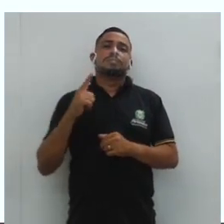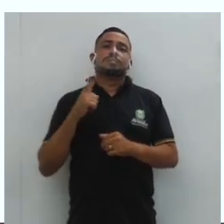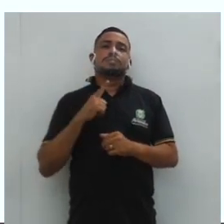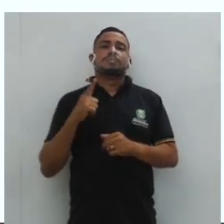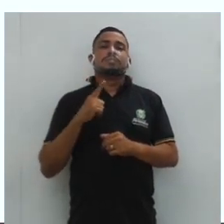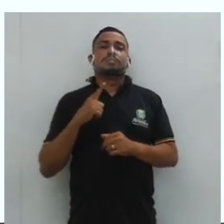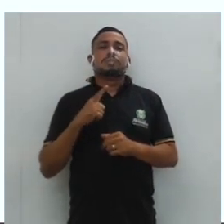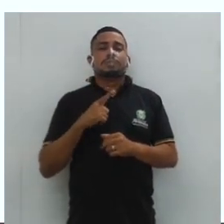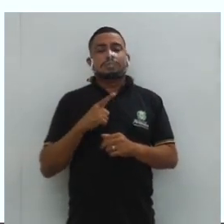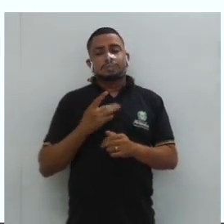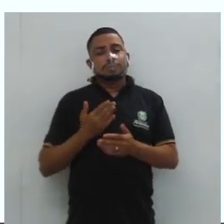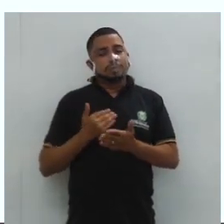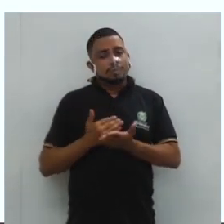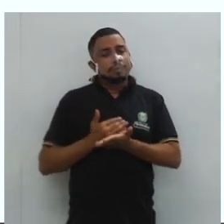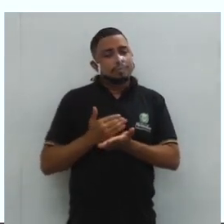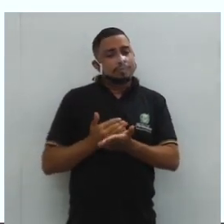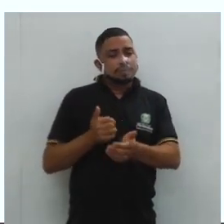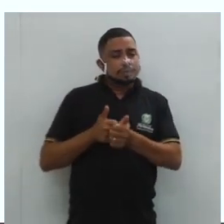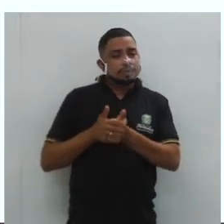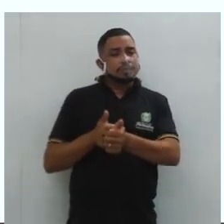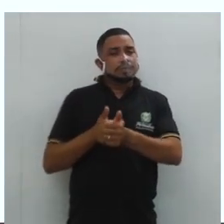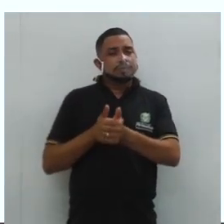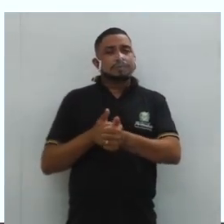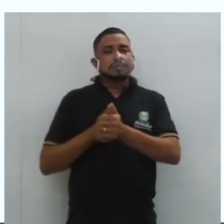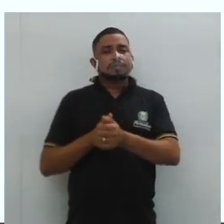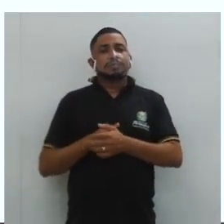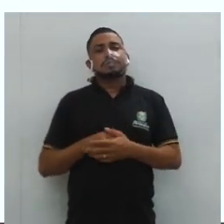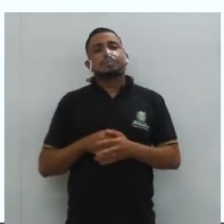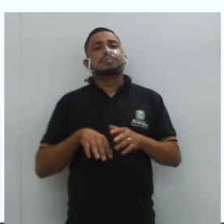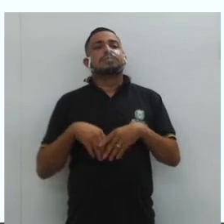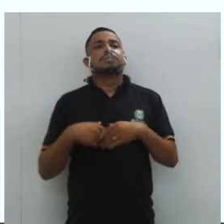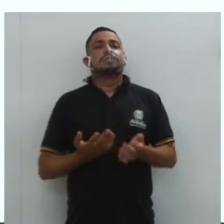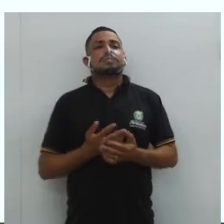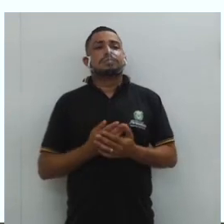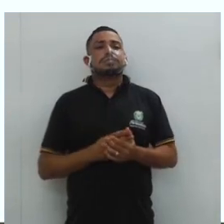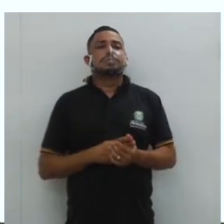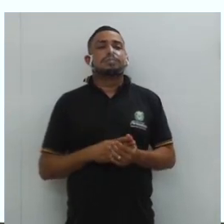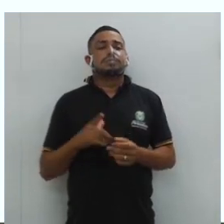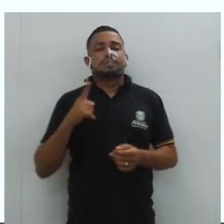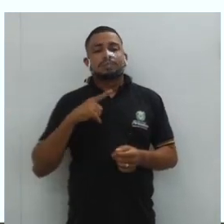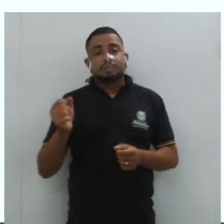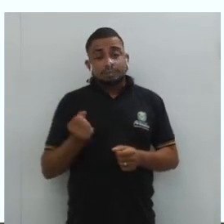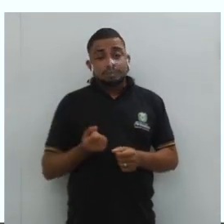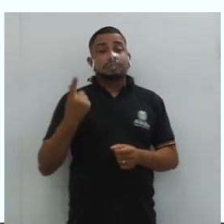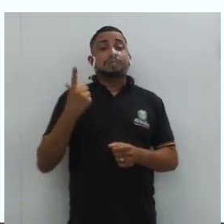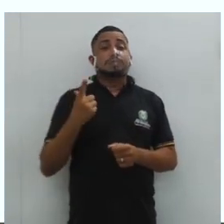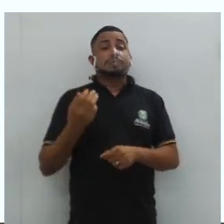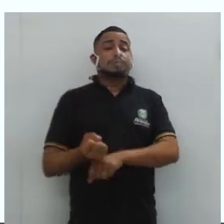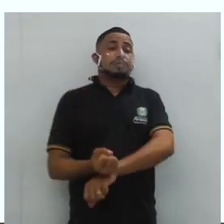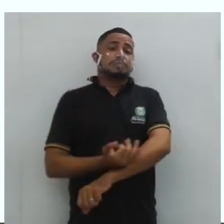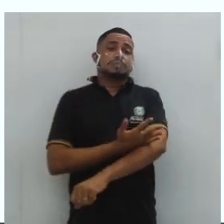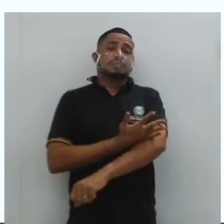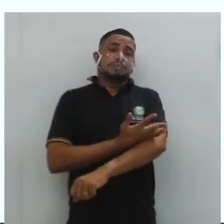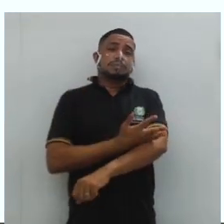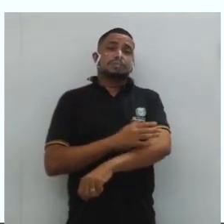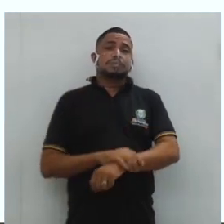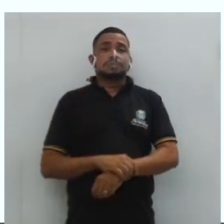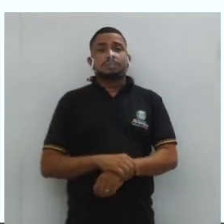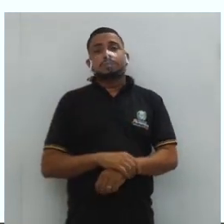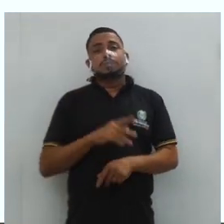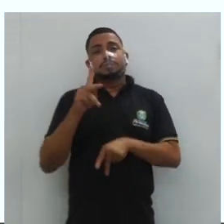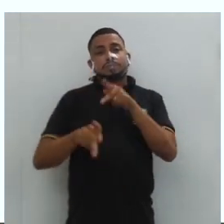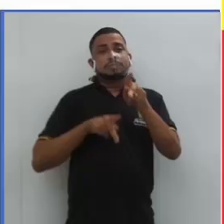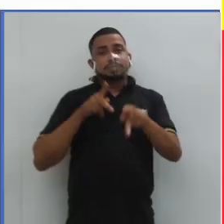ele dava o compasso adequado para aquilo ali, por ponto de vista dele, né? E também isso ajudava a despertar a